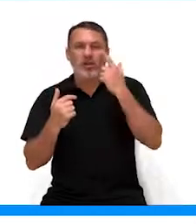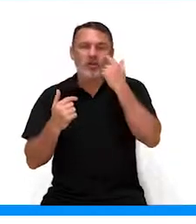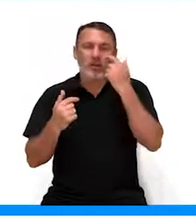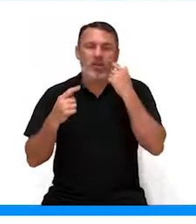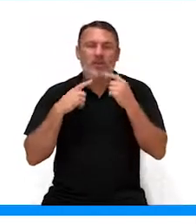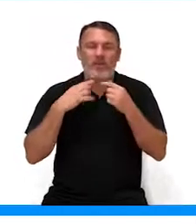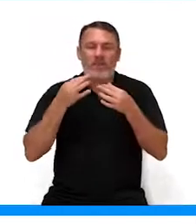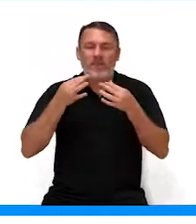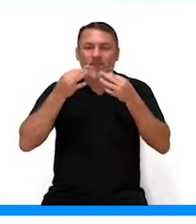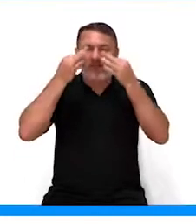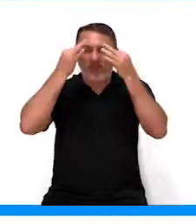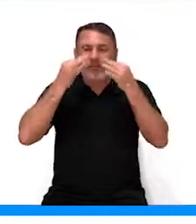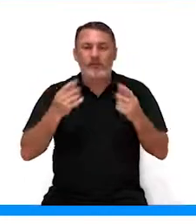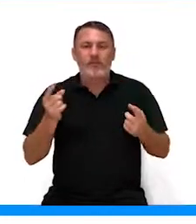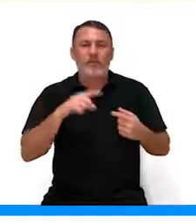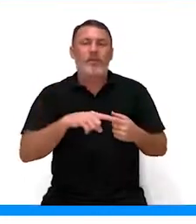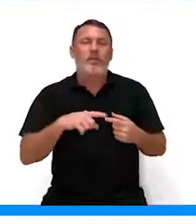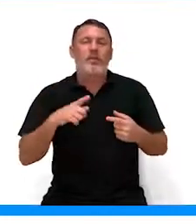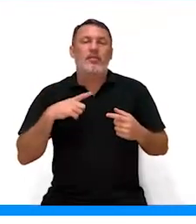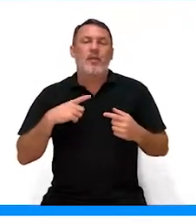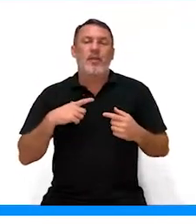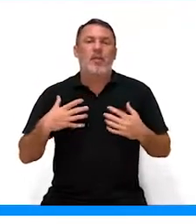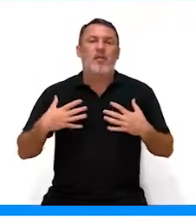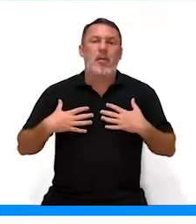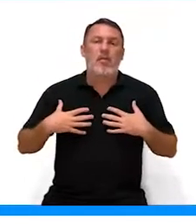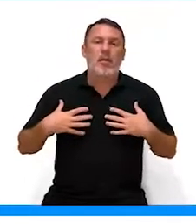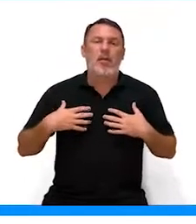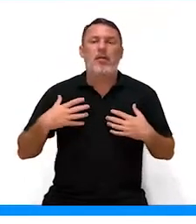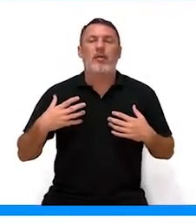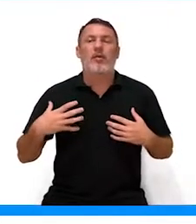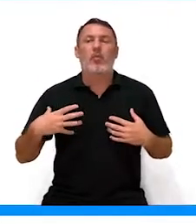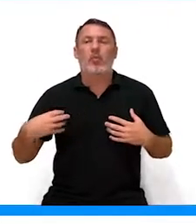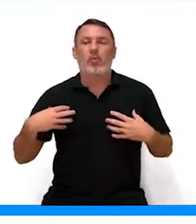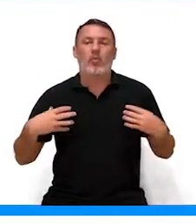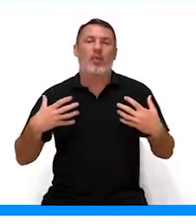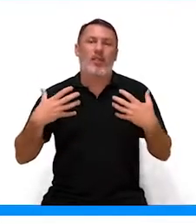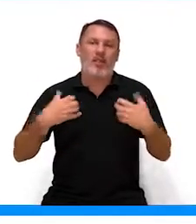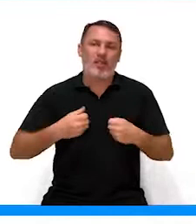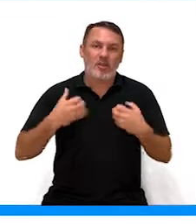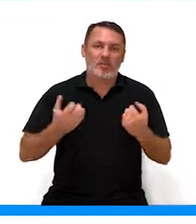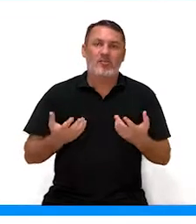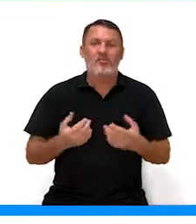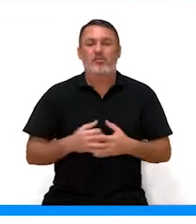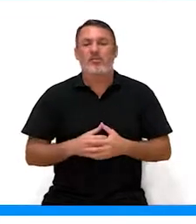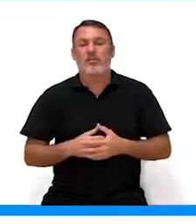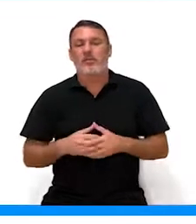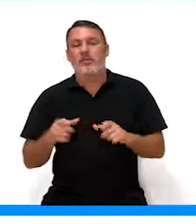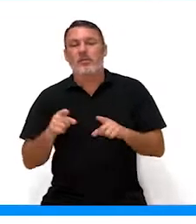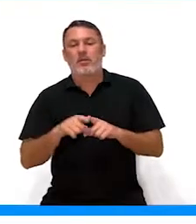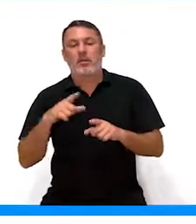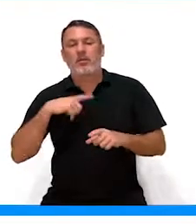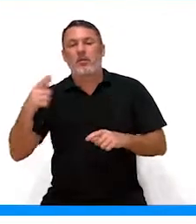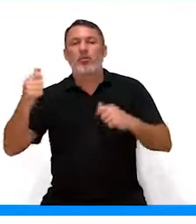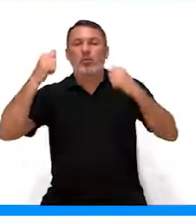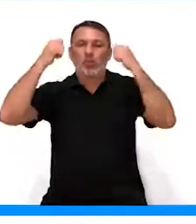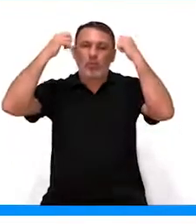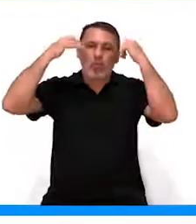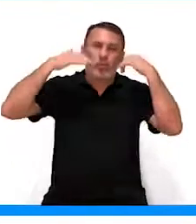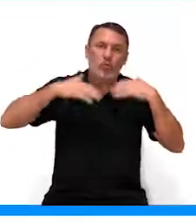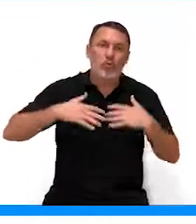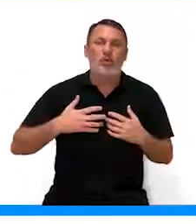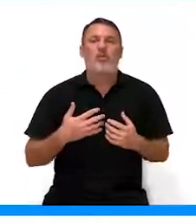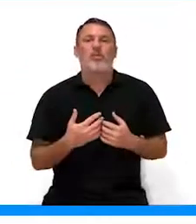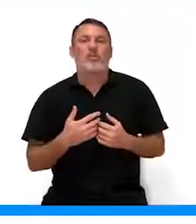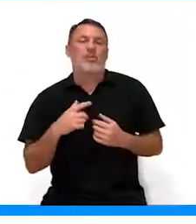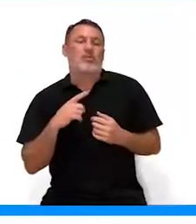glândulas lacrimais vão liberar as lágrimas. Glândulas mamárias liberam leite materno. Glândulas